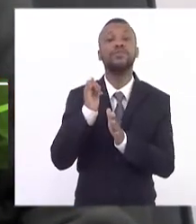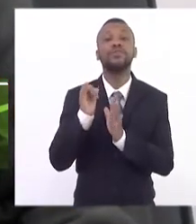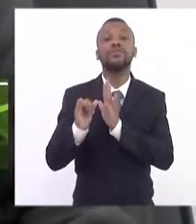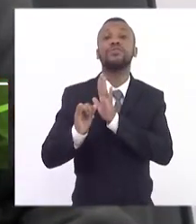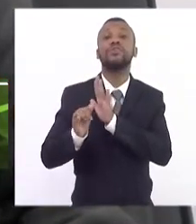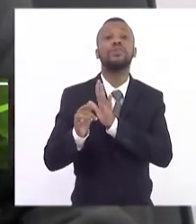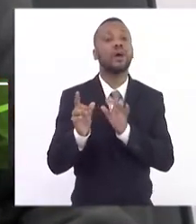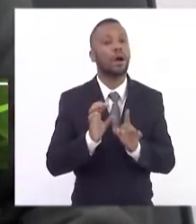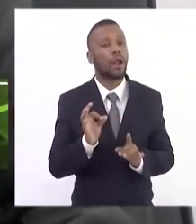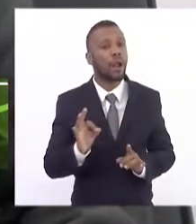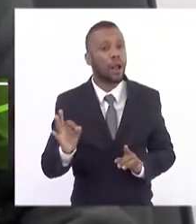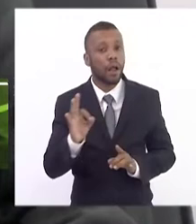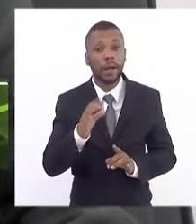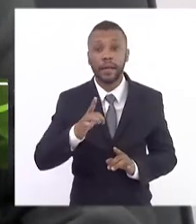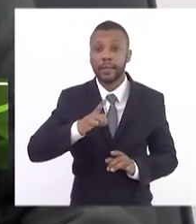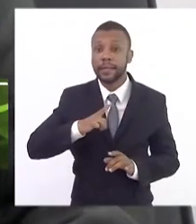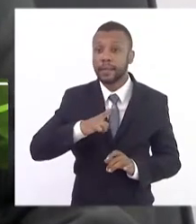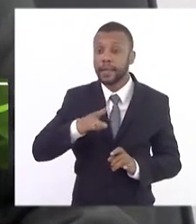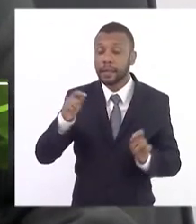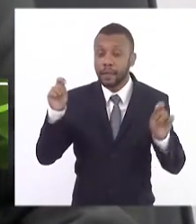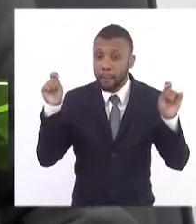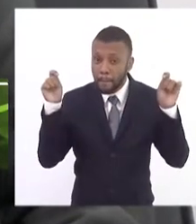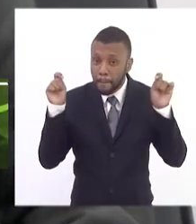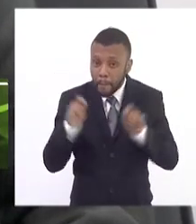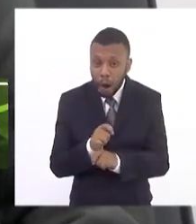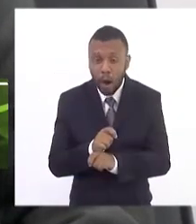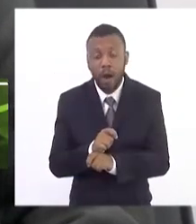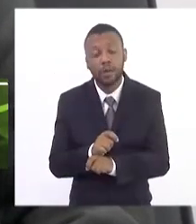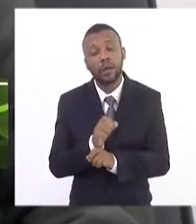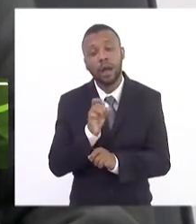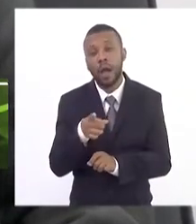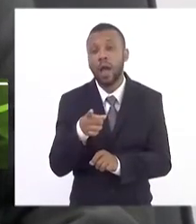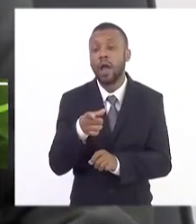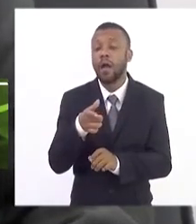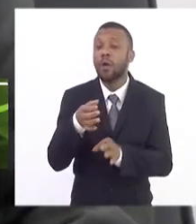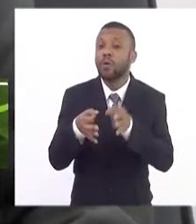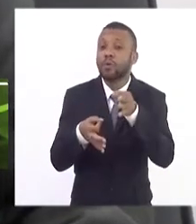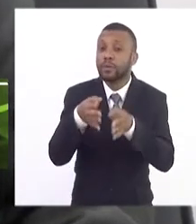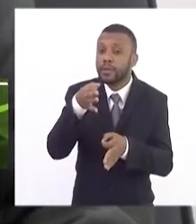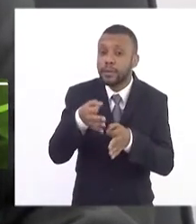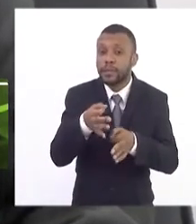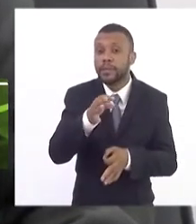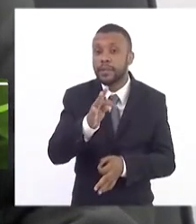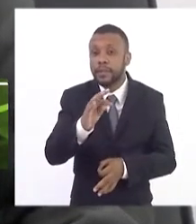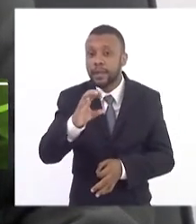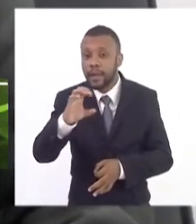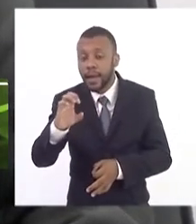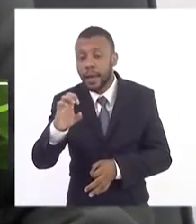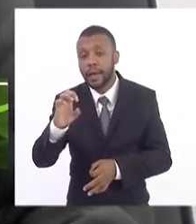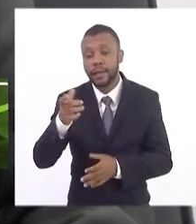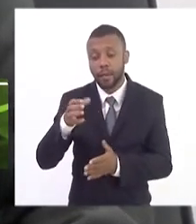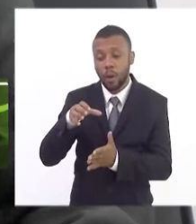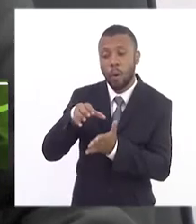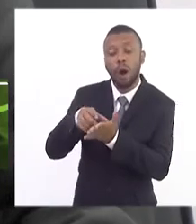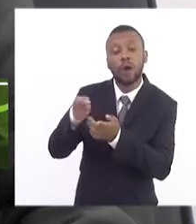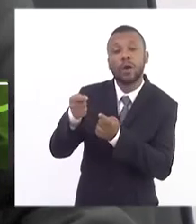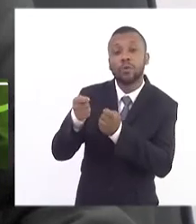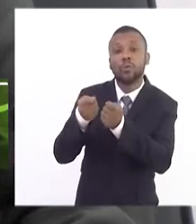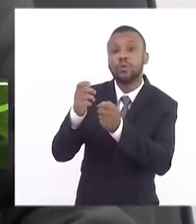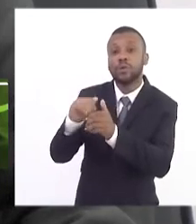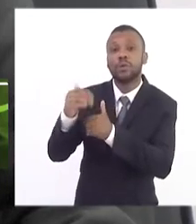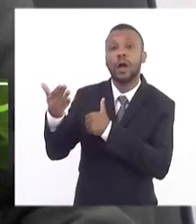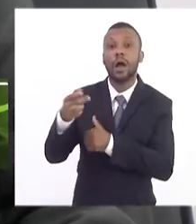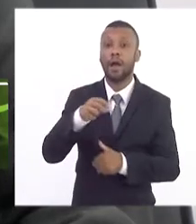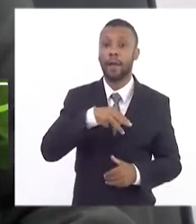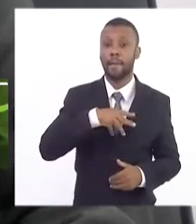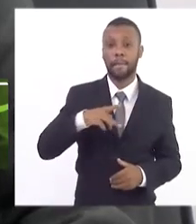Não, quem tem esse potencial é o Tribunal de Contas, né? Perfeito. Que é o órgão do controle externo. O Ministério